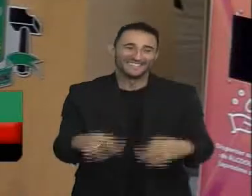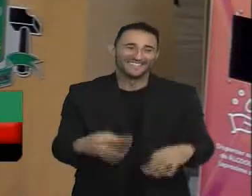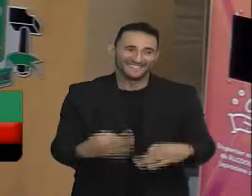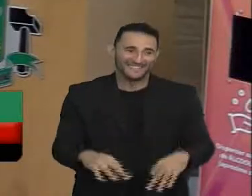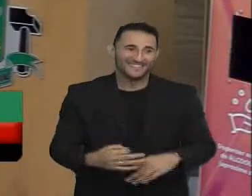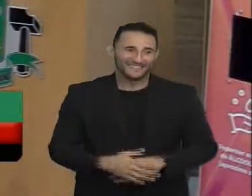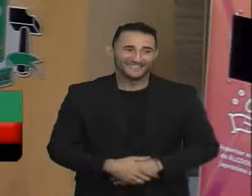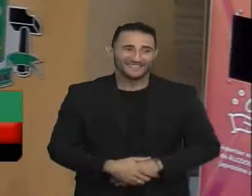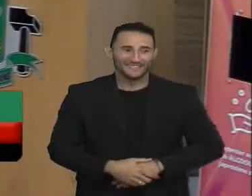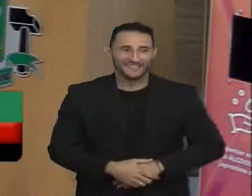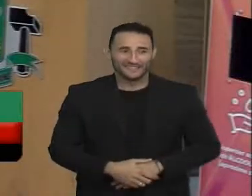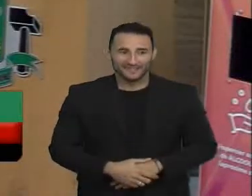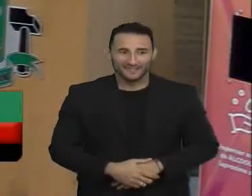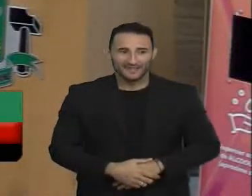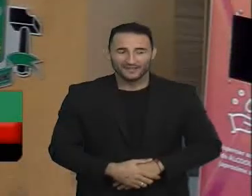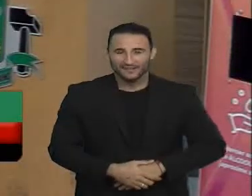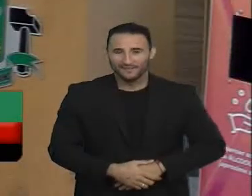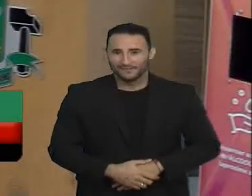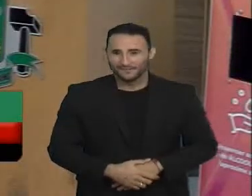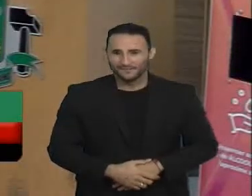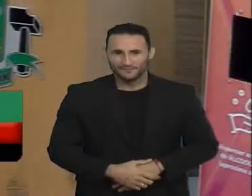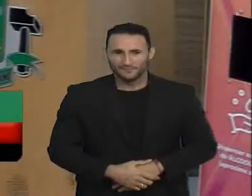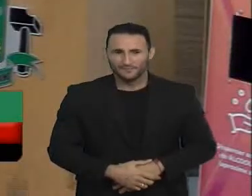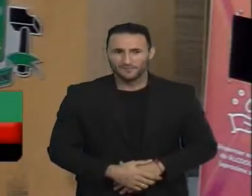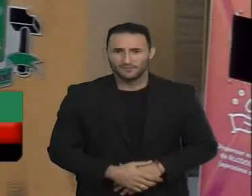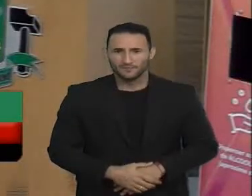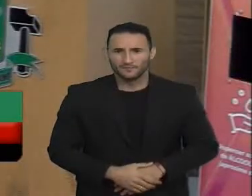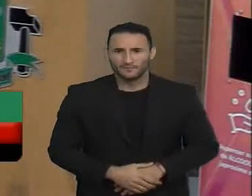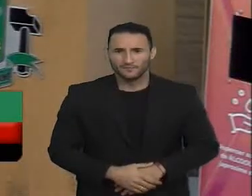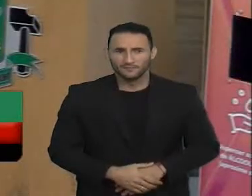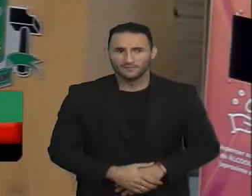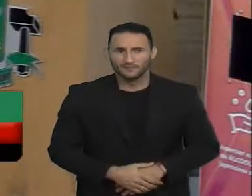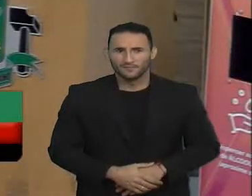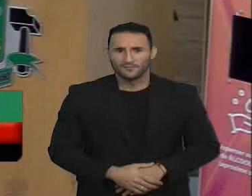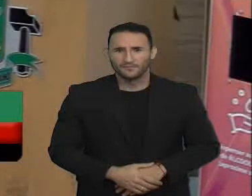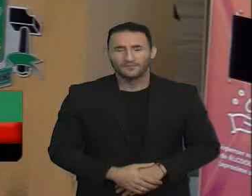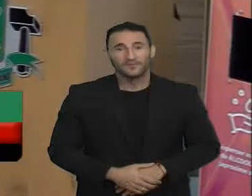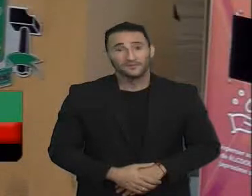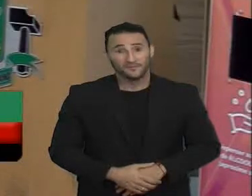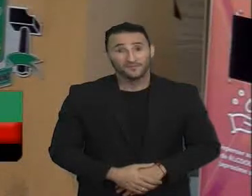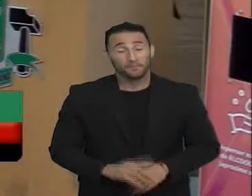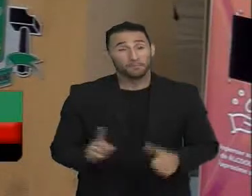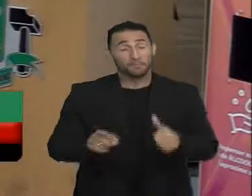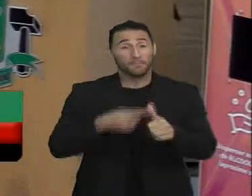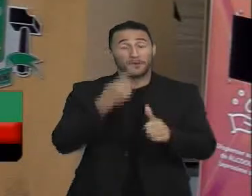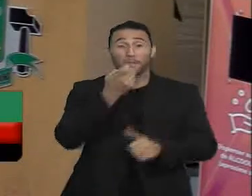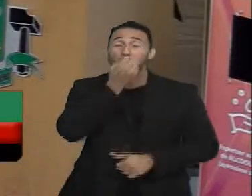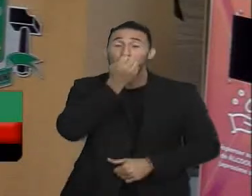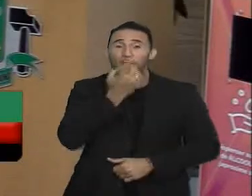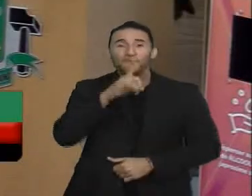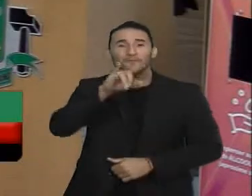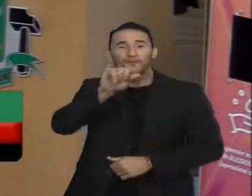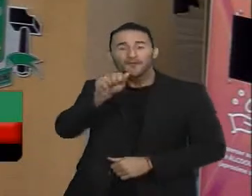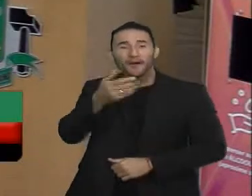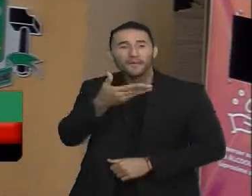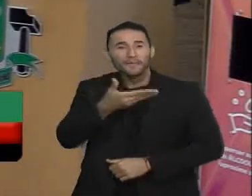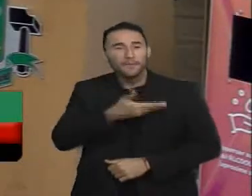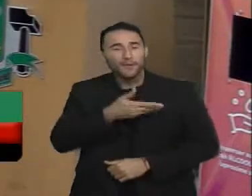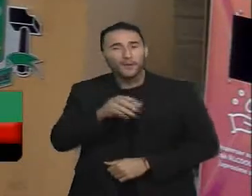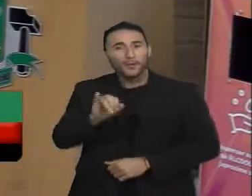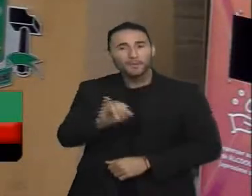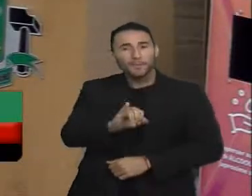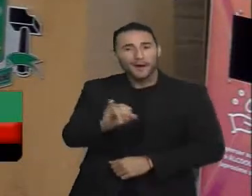É. Depois dessa grande visita, né? Primeiramente, buenos dias, mis amigos, mis hermanas,